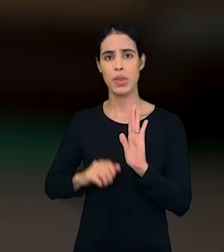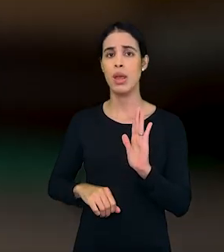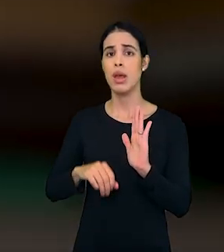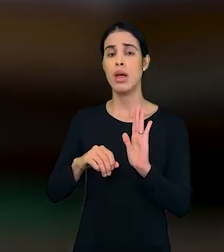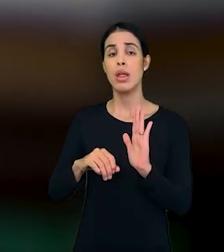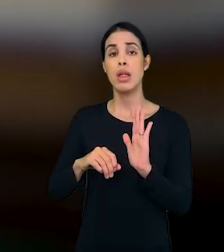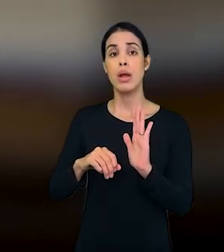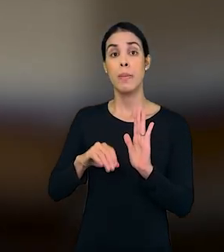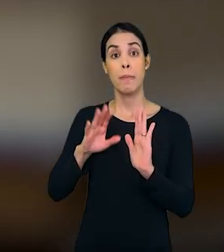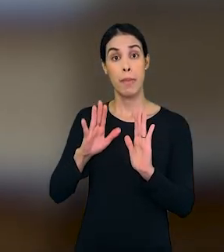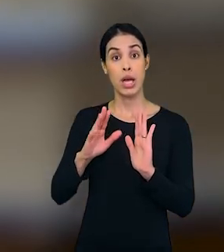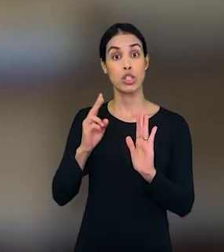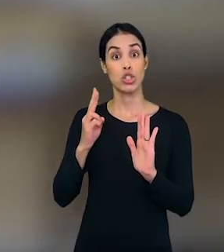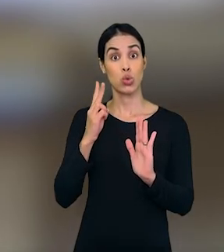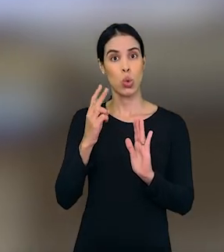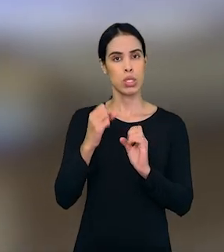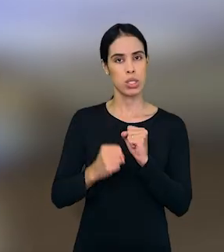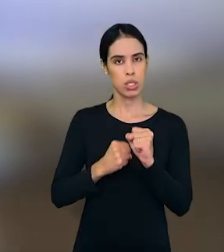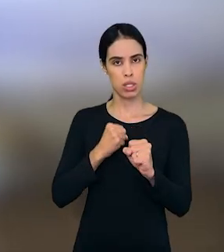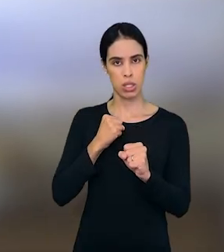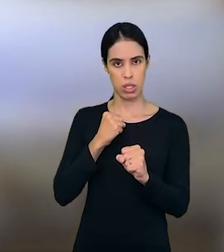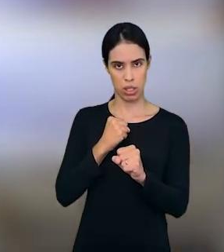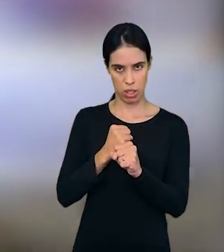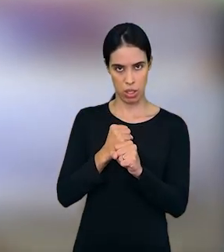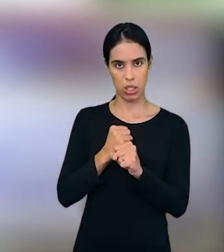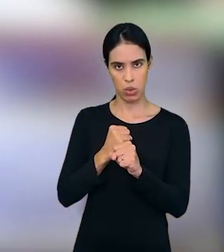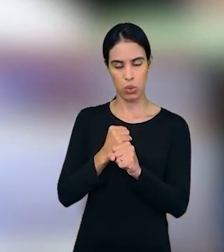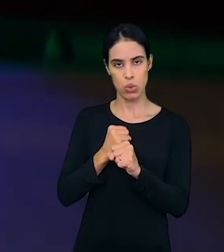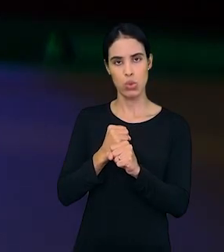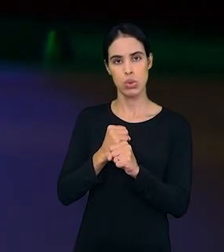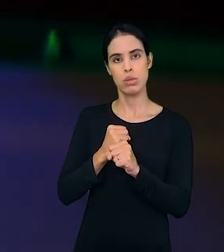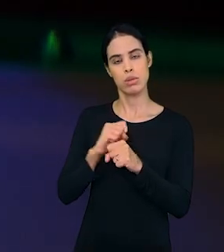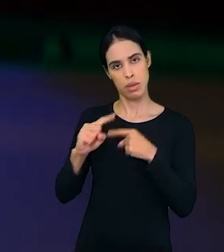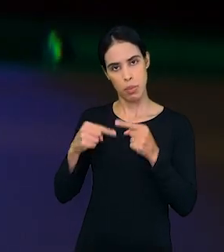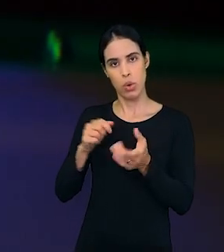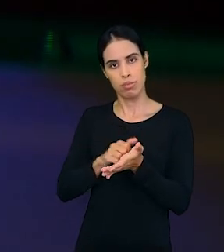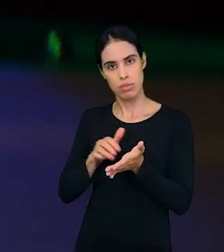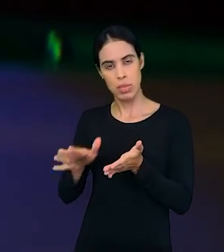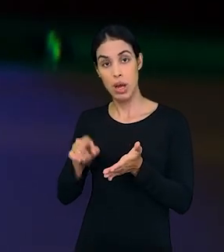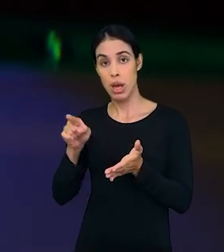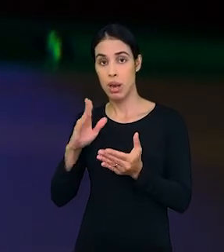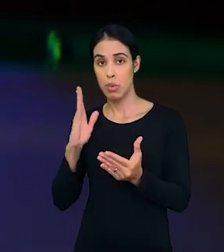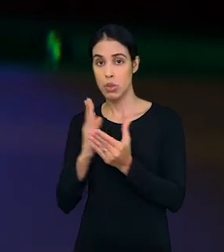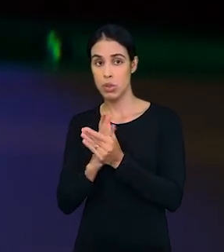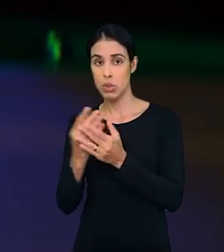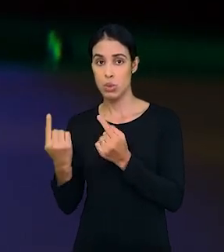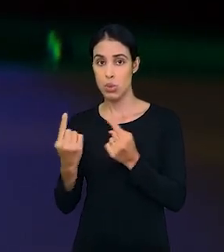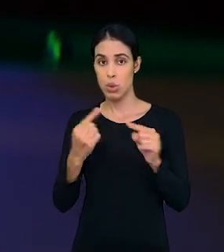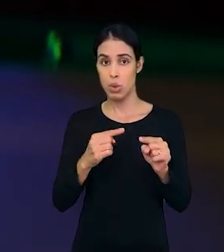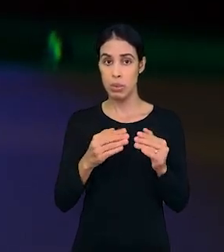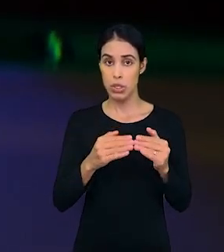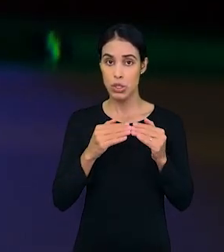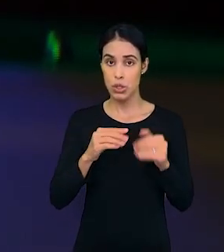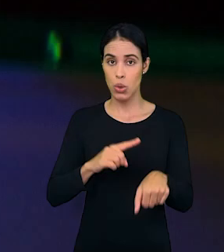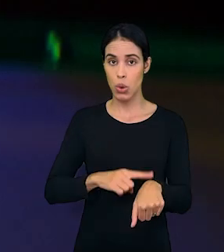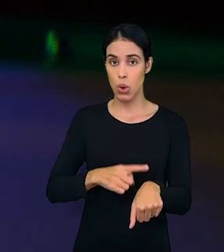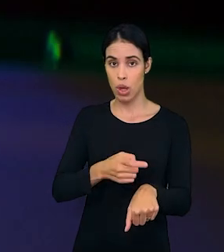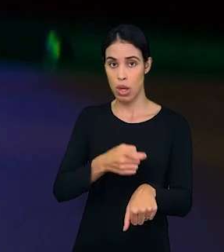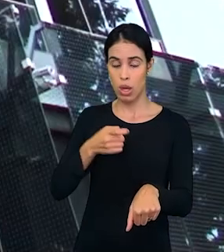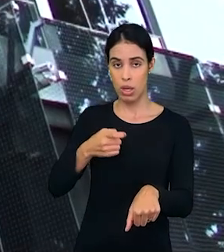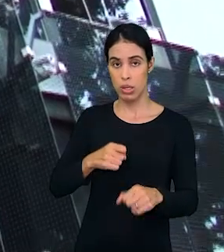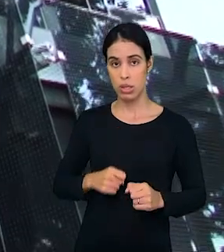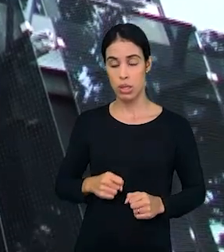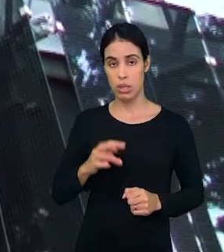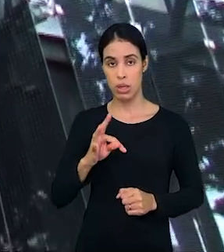sair do emprego, quase 2 anos após a admissão, ela entrou com uma ação trabalhista com pedido de horas